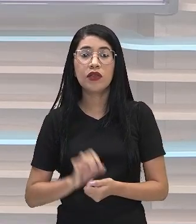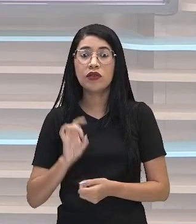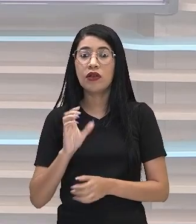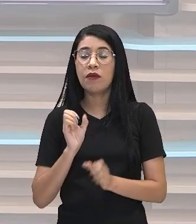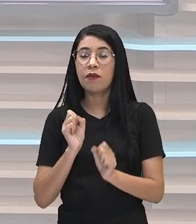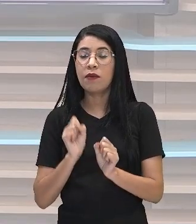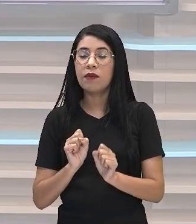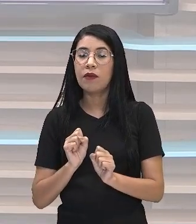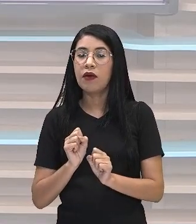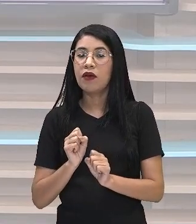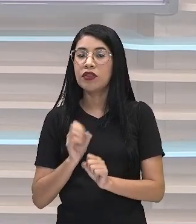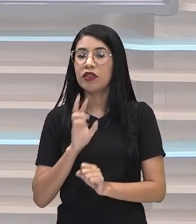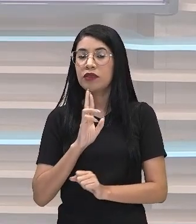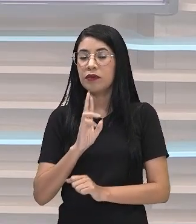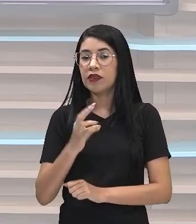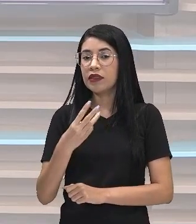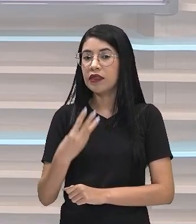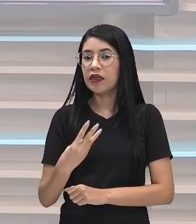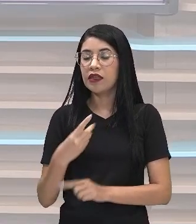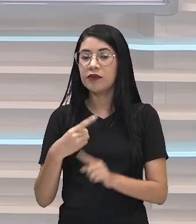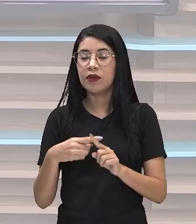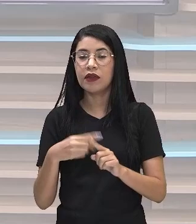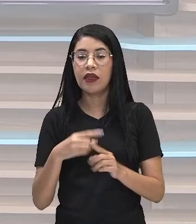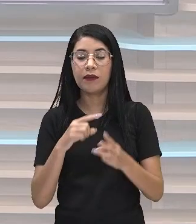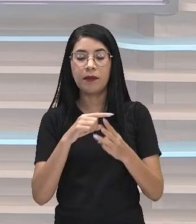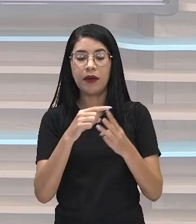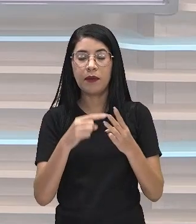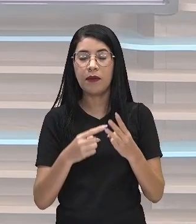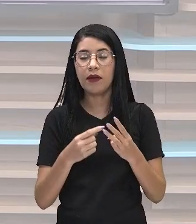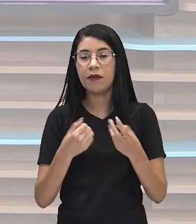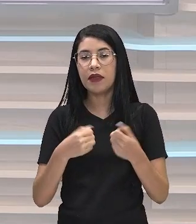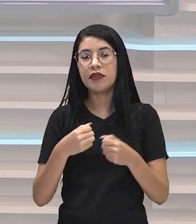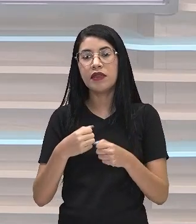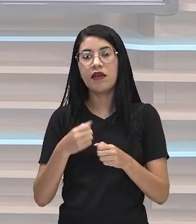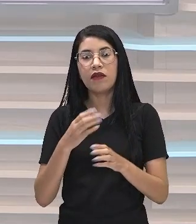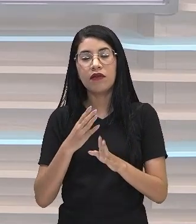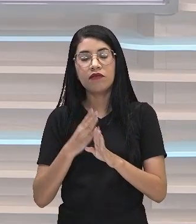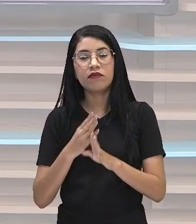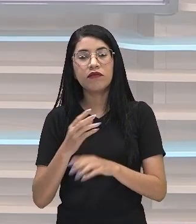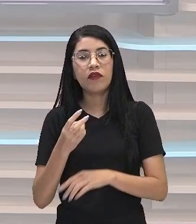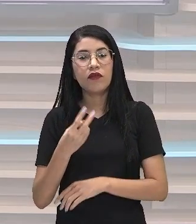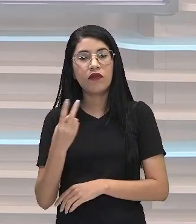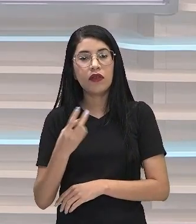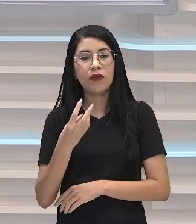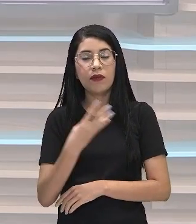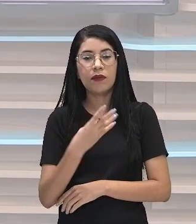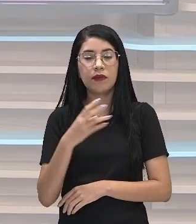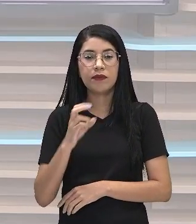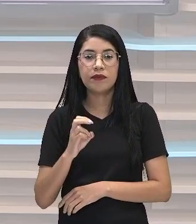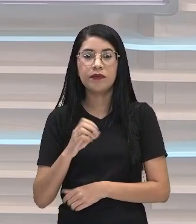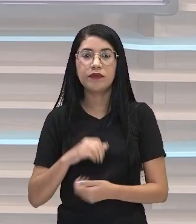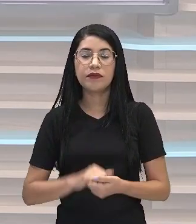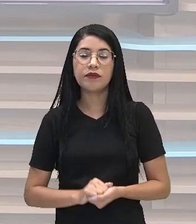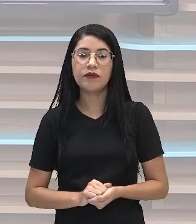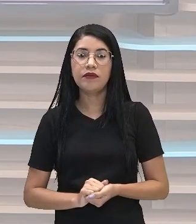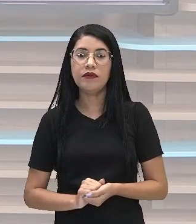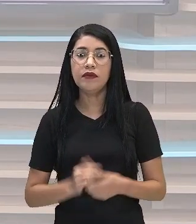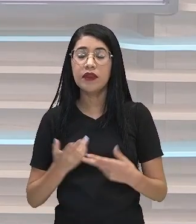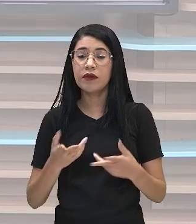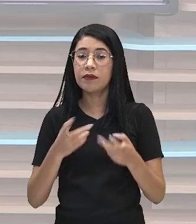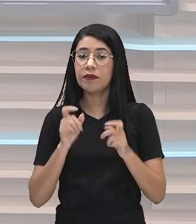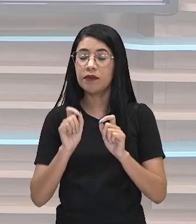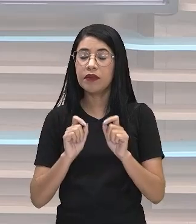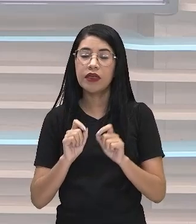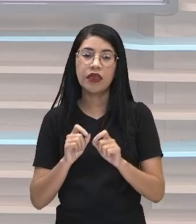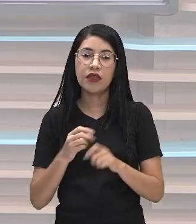né? Porque a multiplicação dos 3 tinha que dar 45. Então, vocês viram, não podia colocar um 5